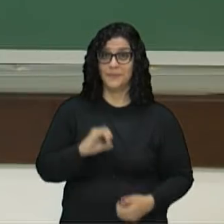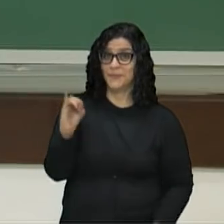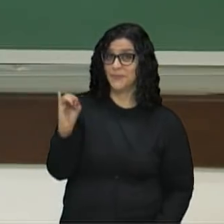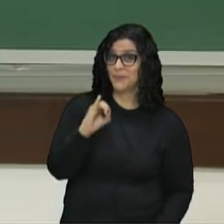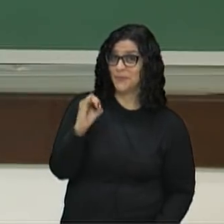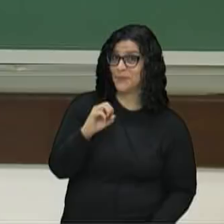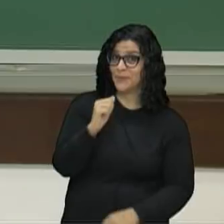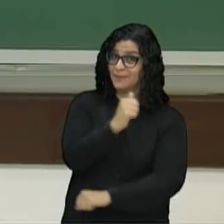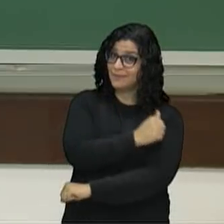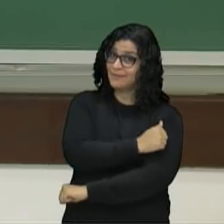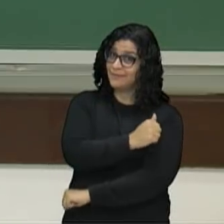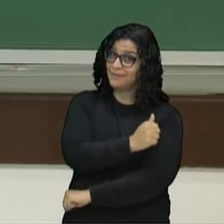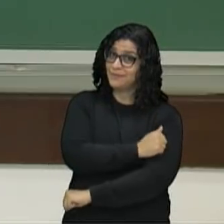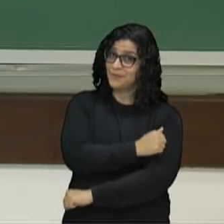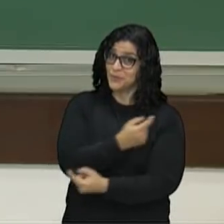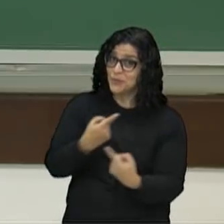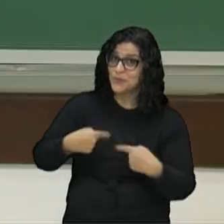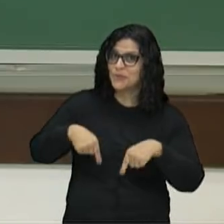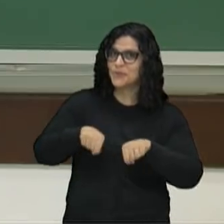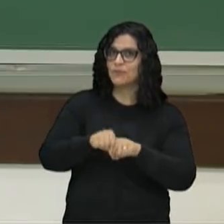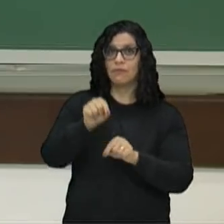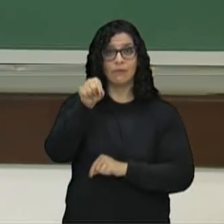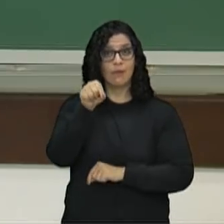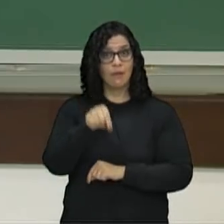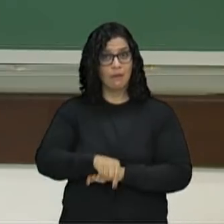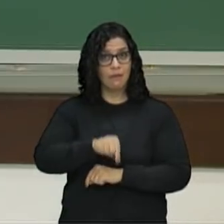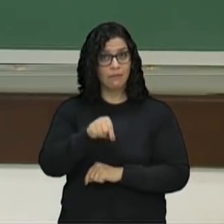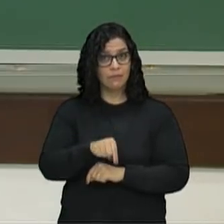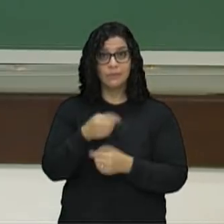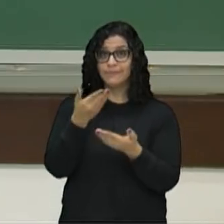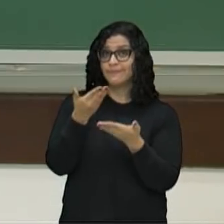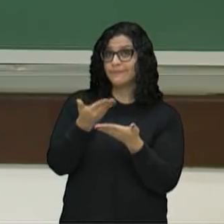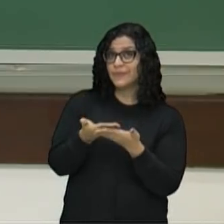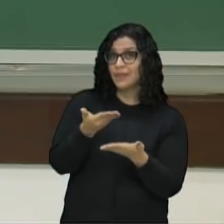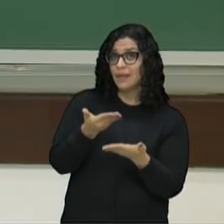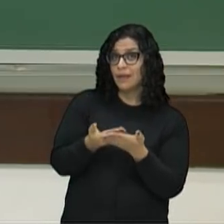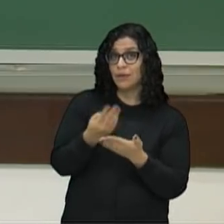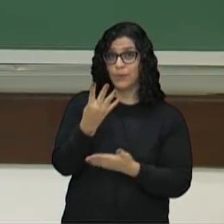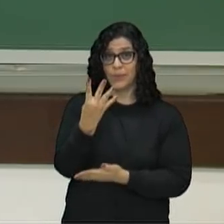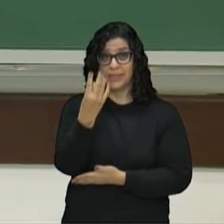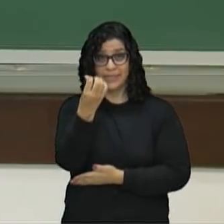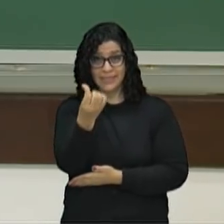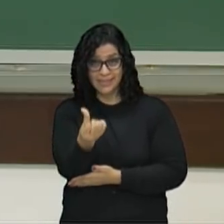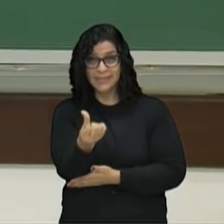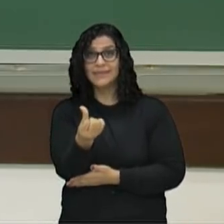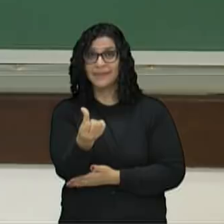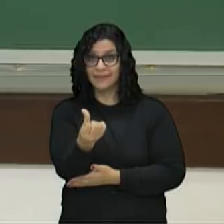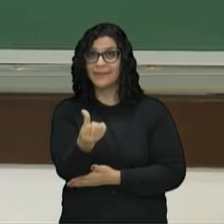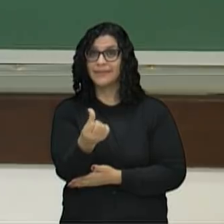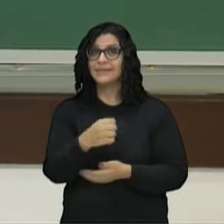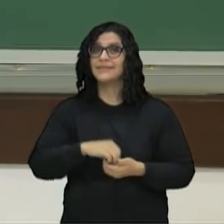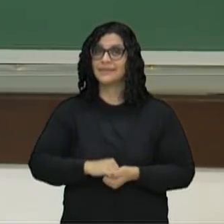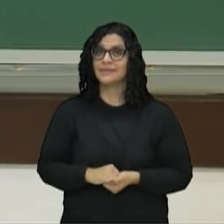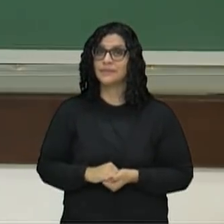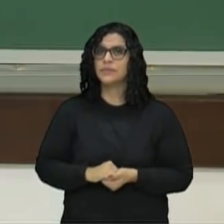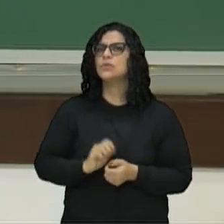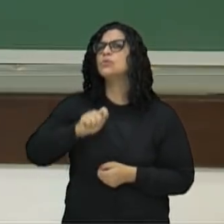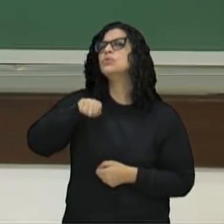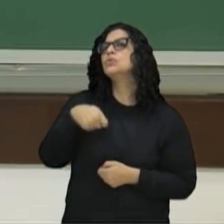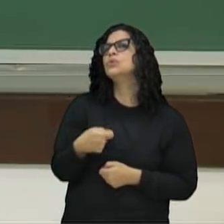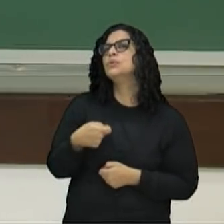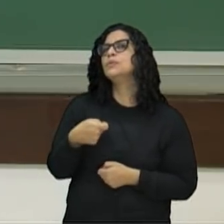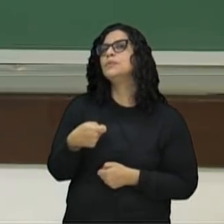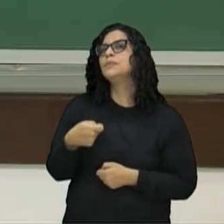Olá, estudantes! Mais uma vez estamos aqui para a nossa 46ª aula